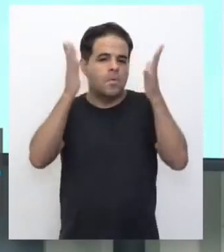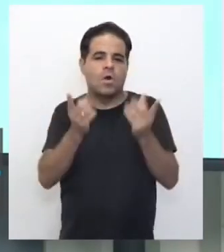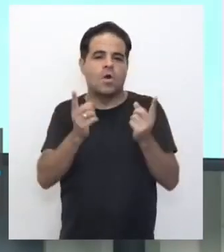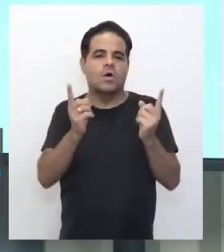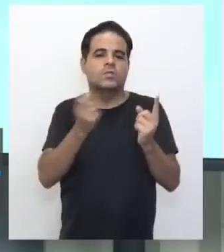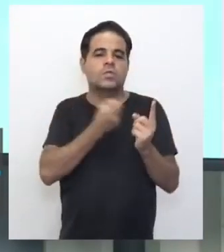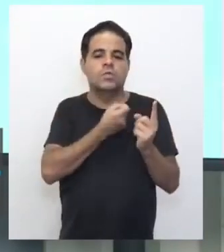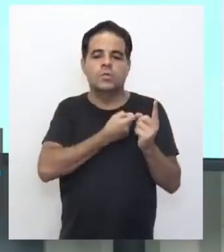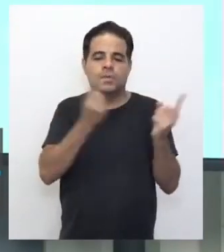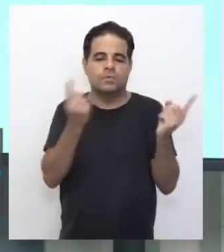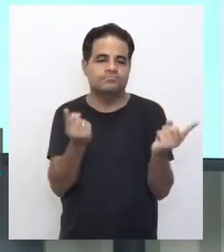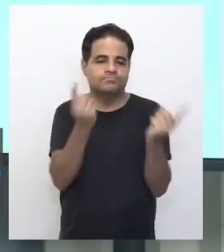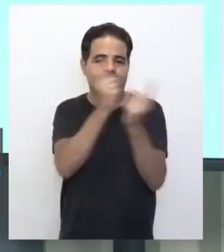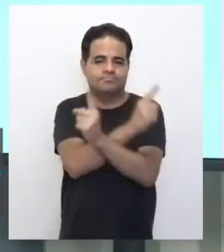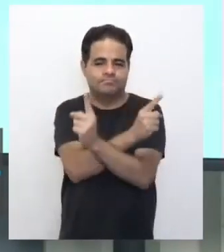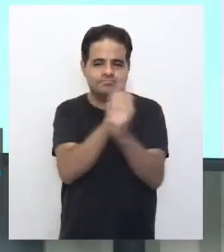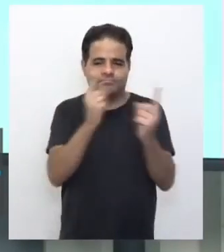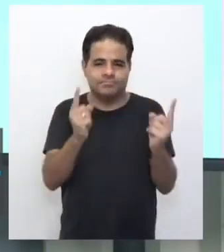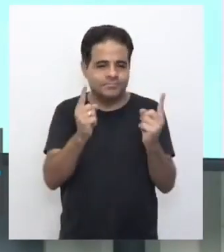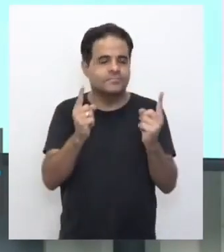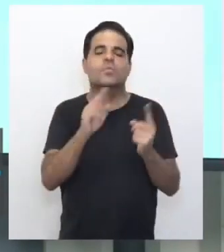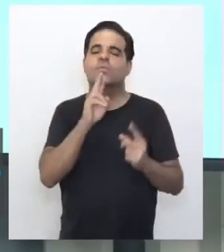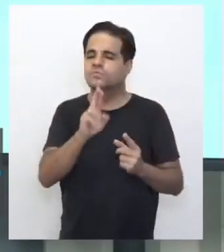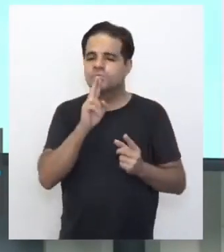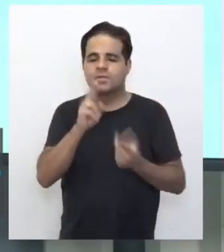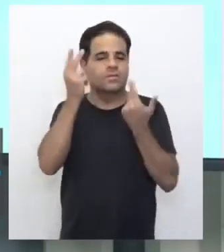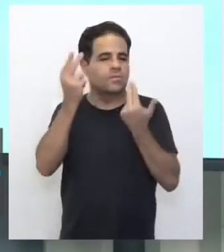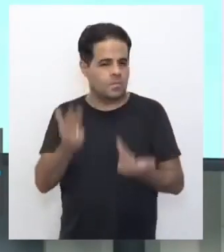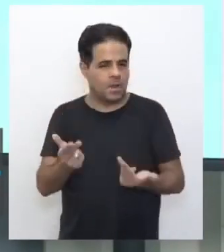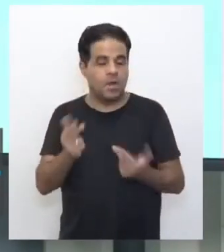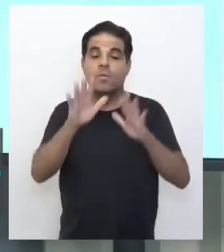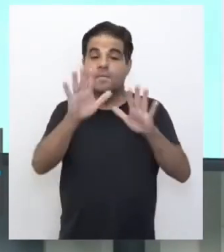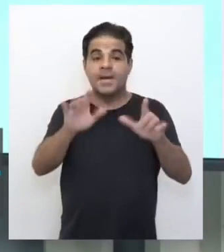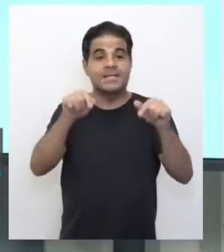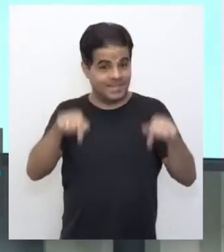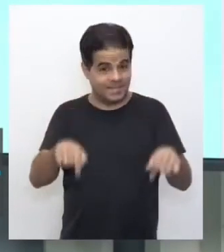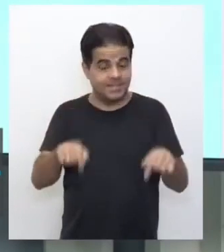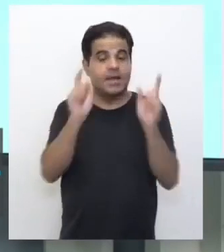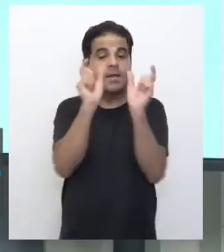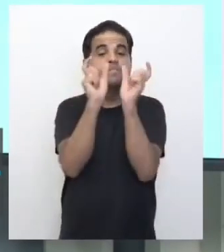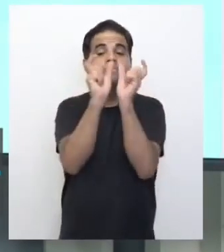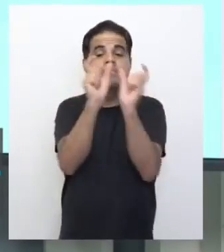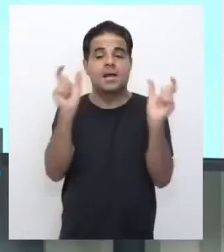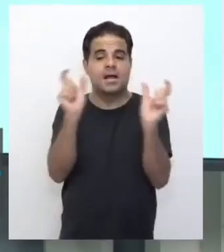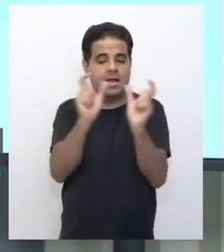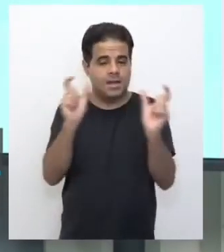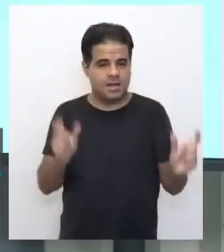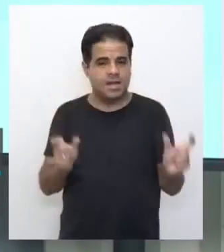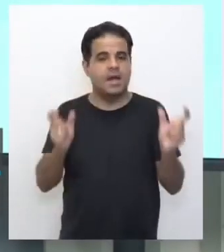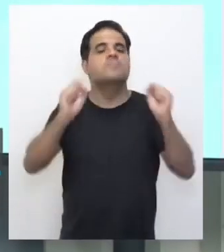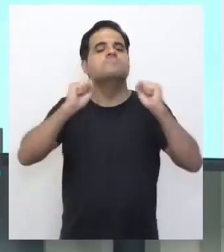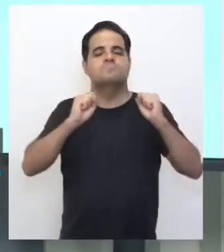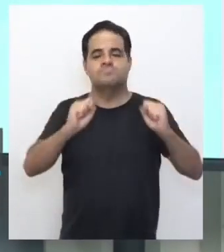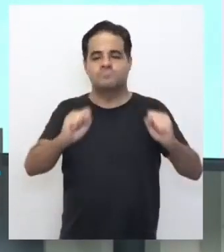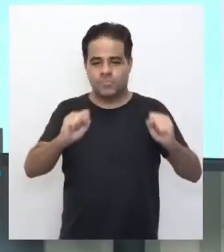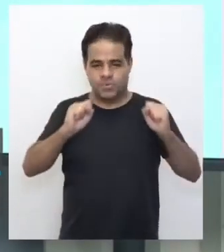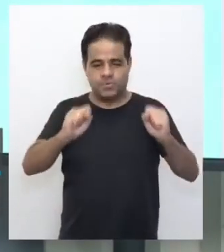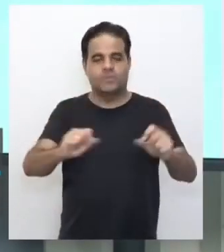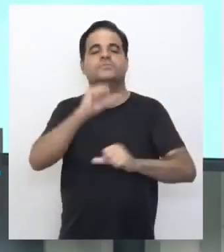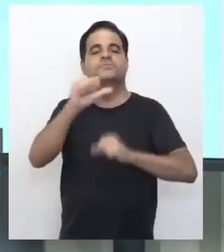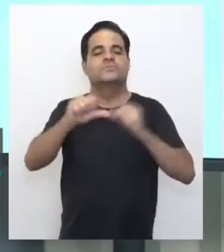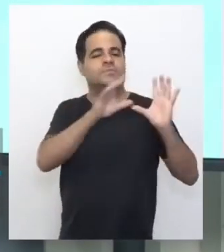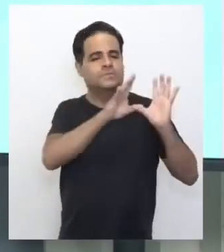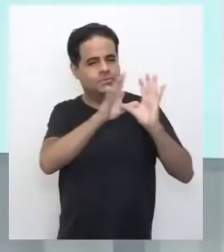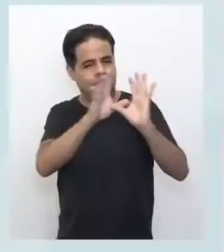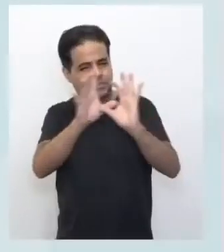mesmo. Mas no caso aqui, a gente vai mostrar que a ordem da posição das palavras, quando se trata de adjetivos, pode sim alterar o contexto.